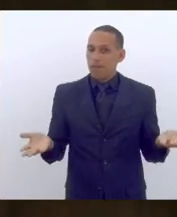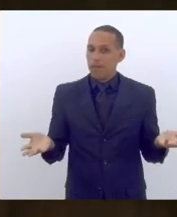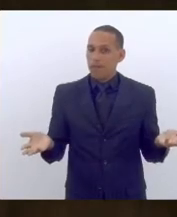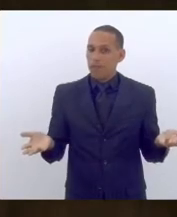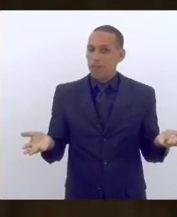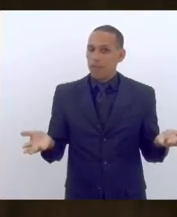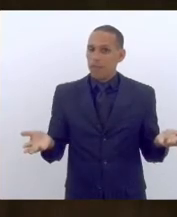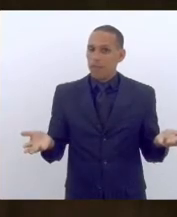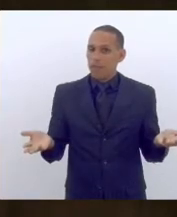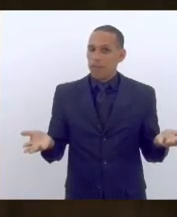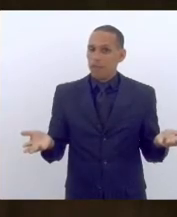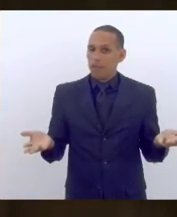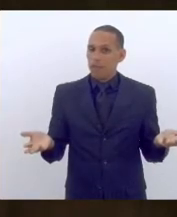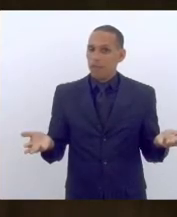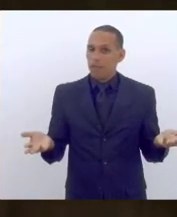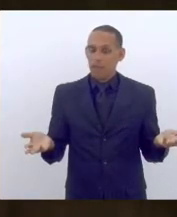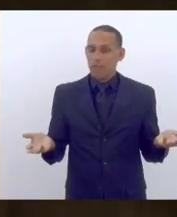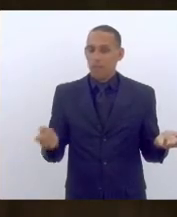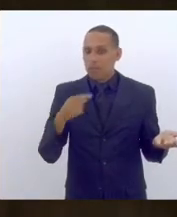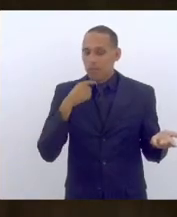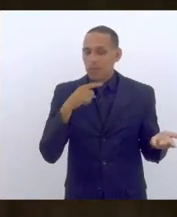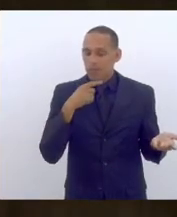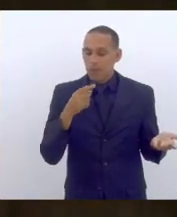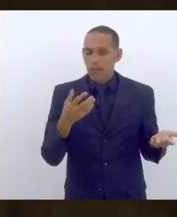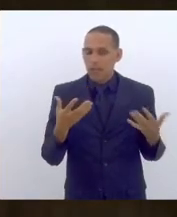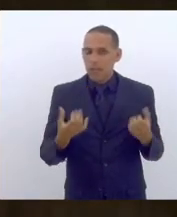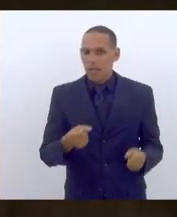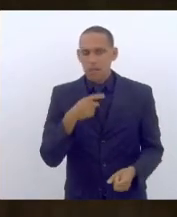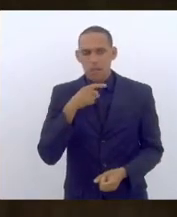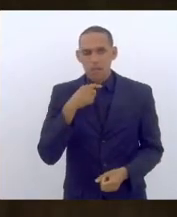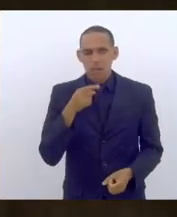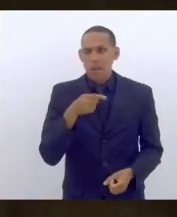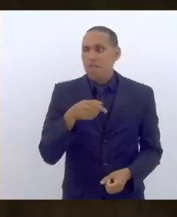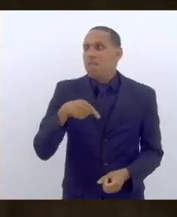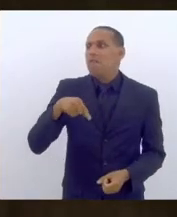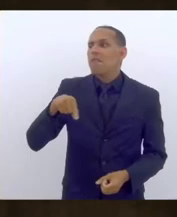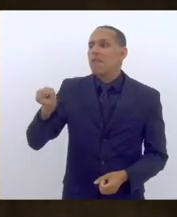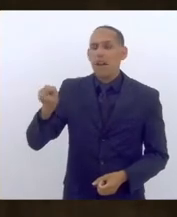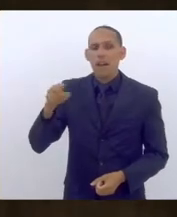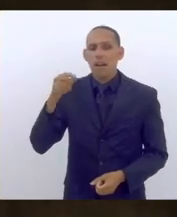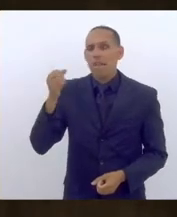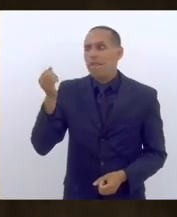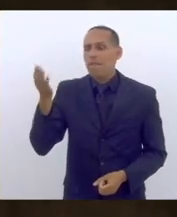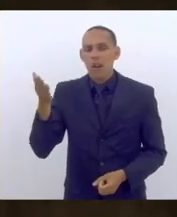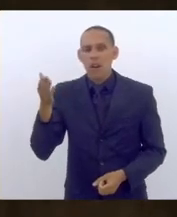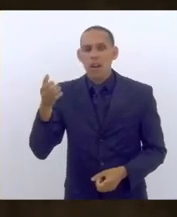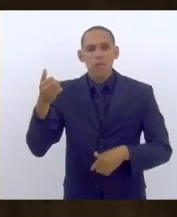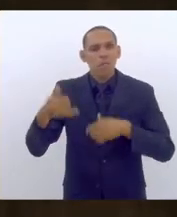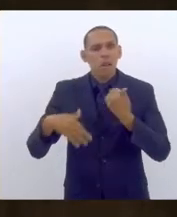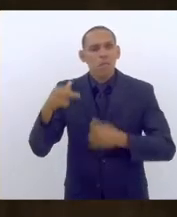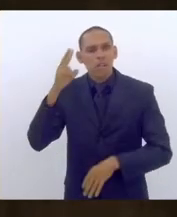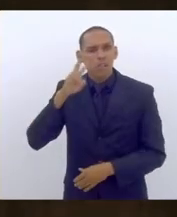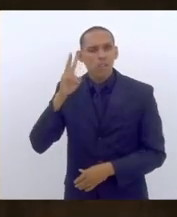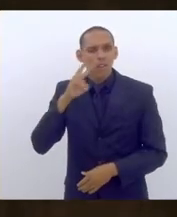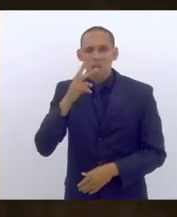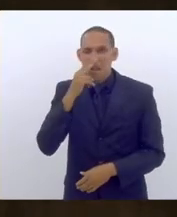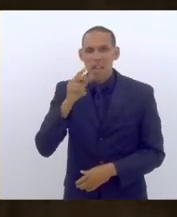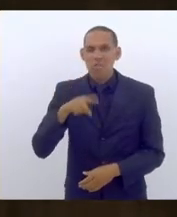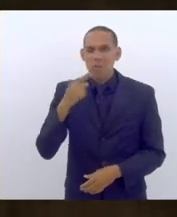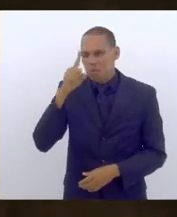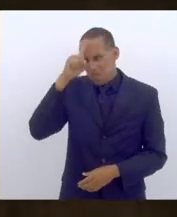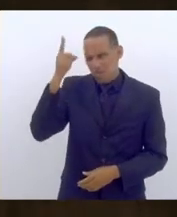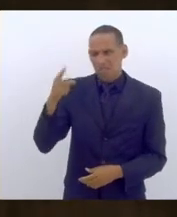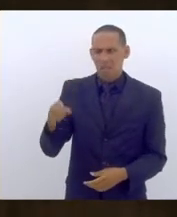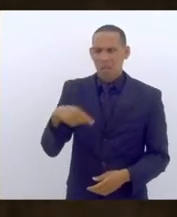é um negócio que inconcebível se a gente chegar aí fora e contar essa história ninguém acredita acha que a gente tá inventando